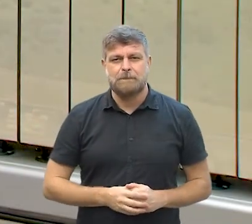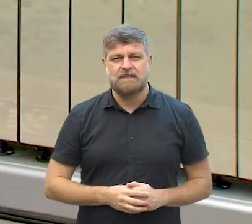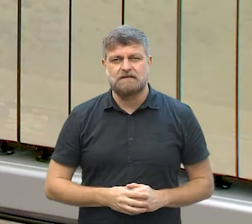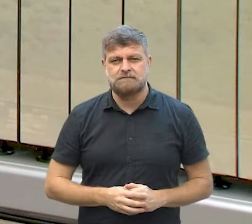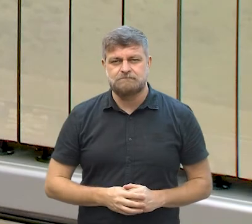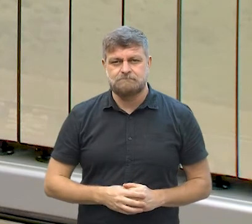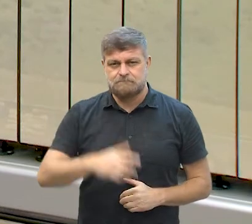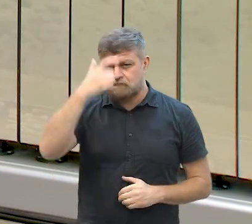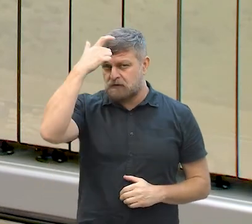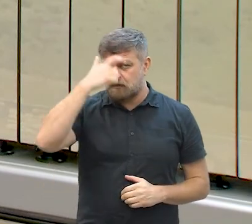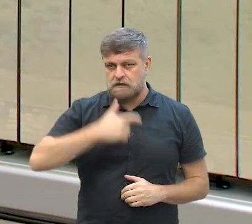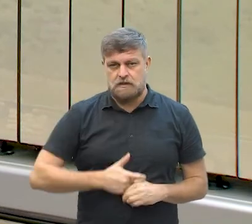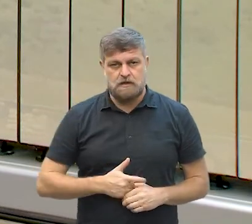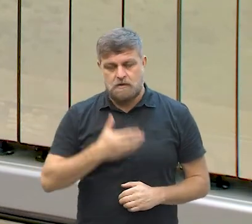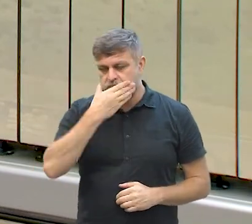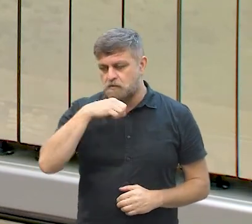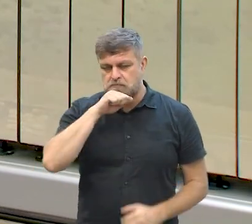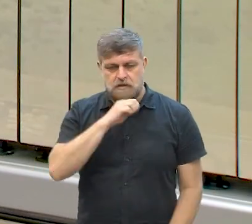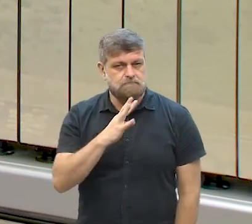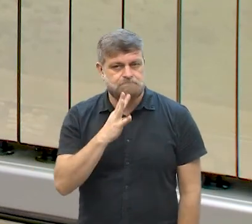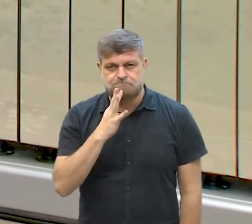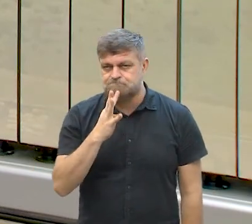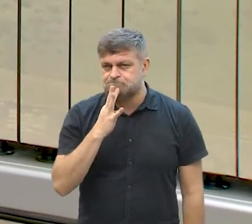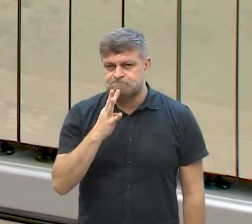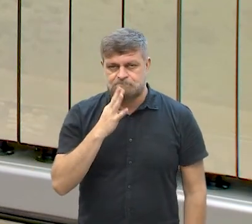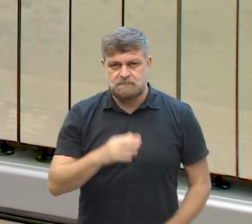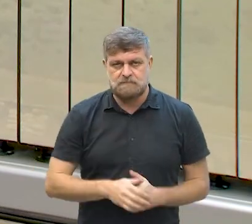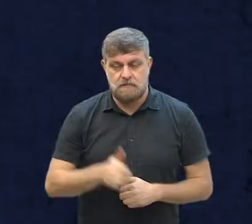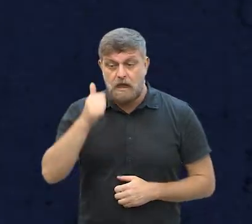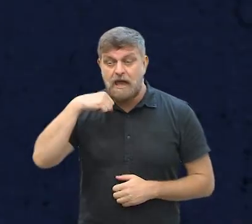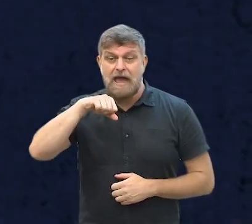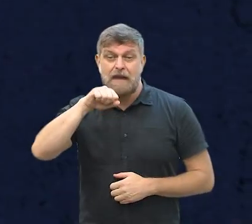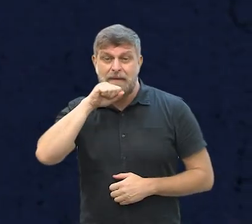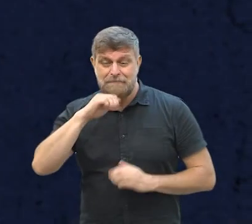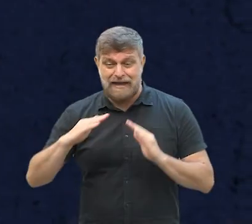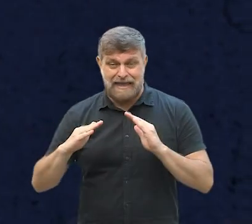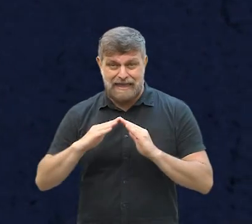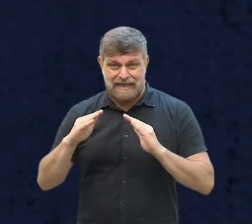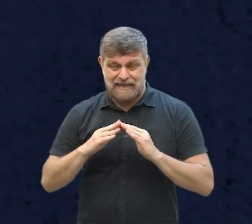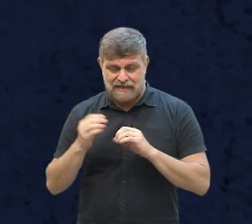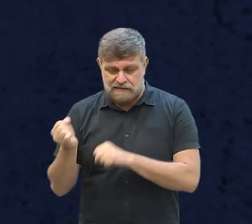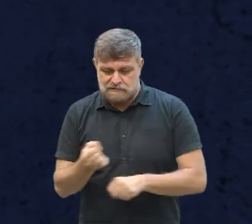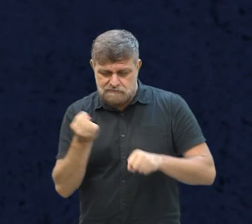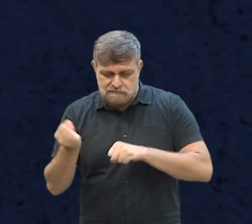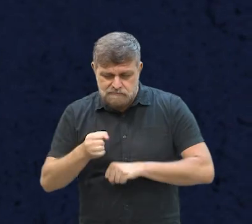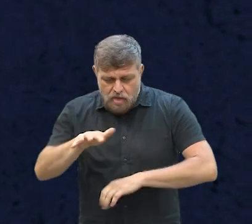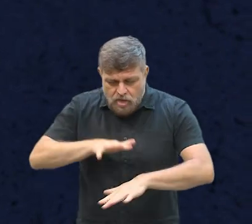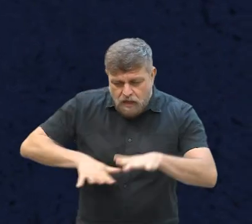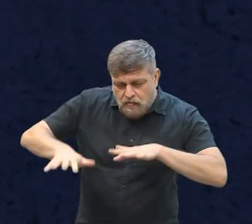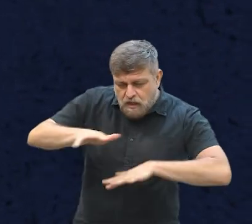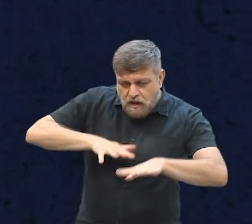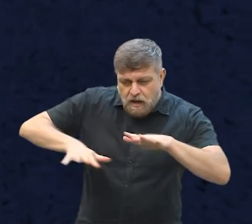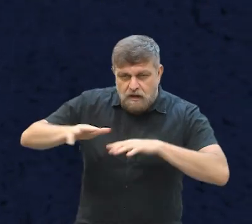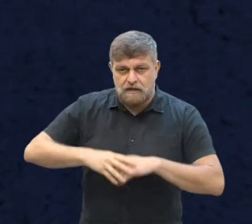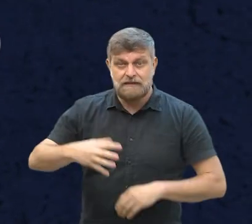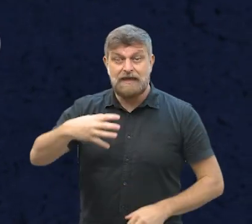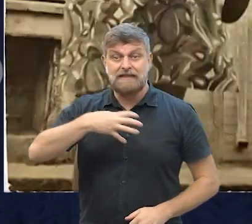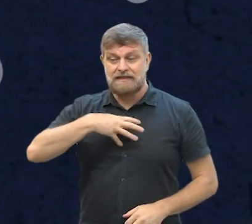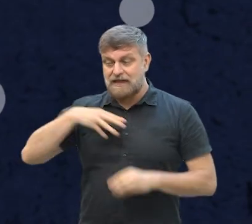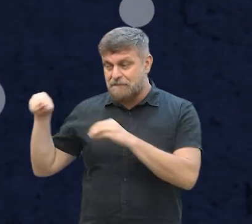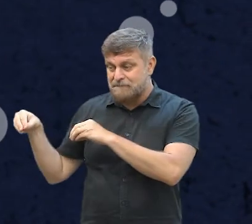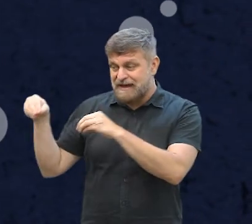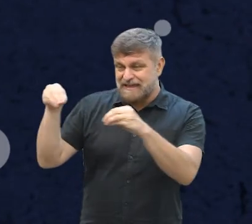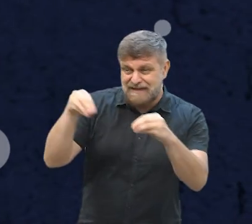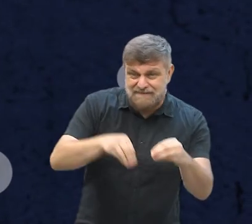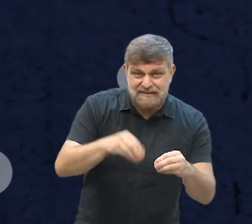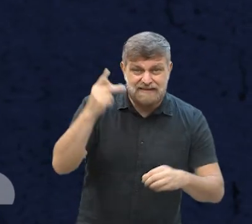né? Eu não conheci meu pai, minha mãe era empregada doméstica, veio da Bahia, né,